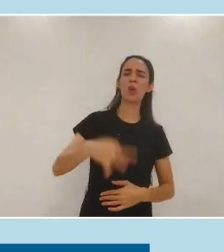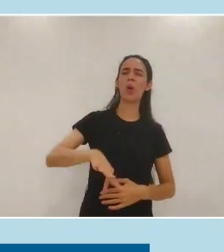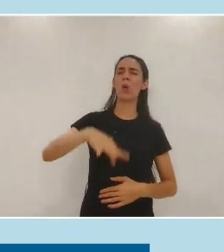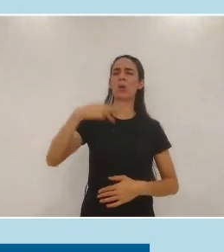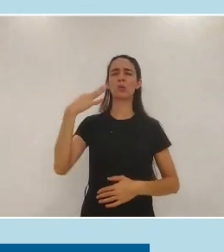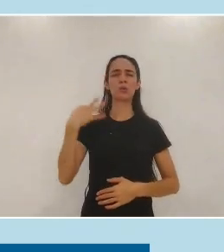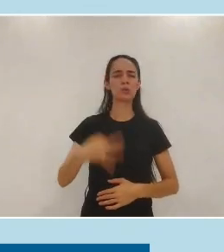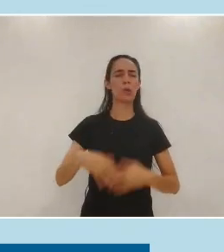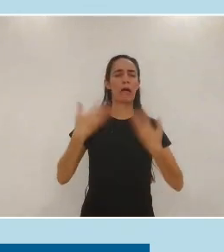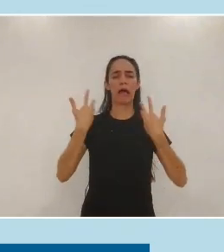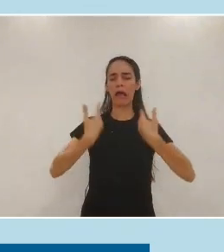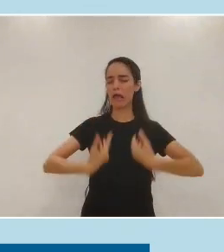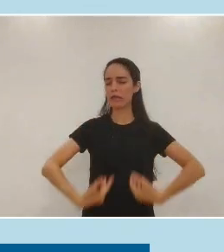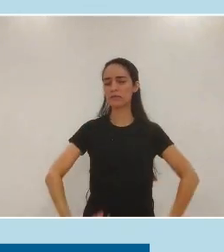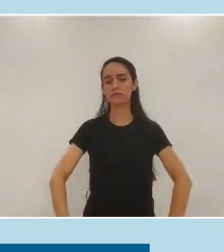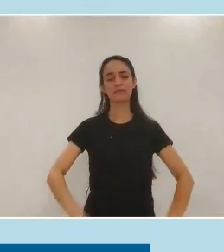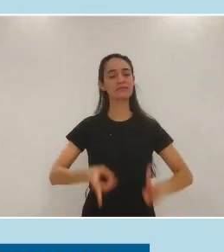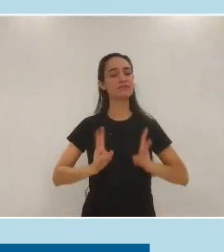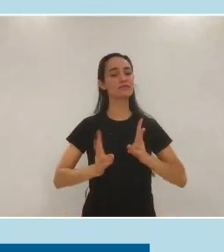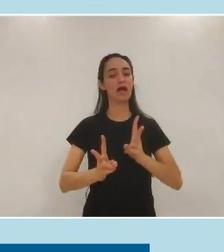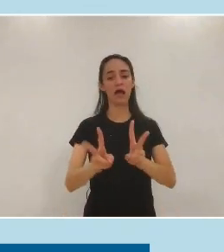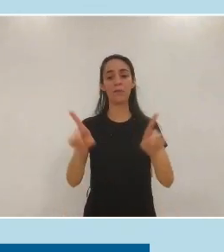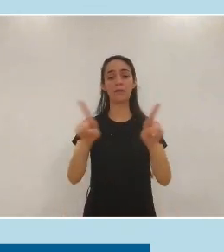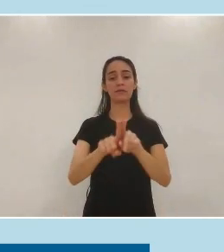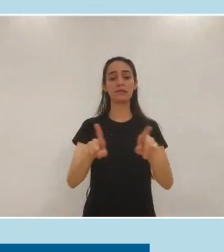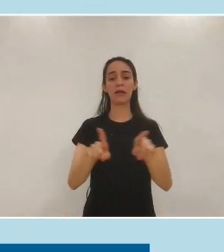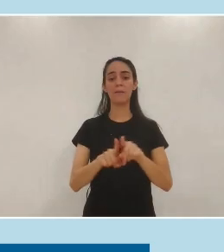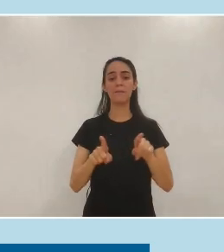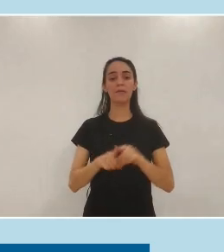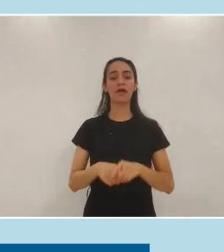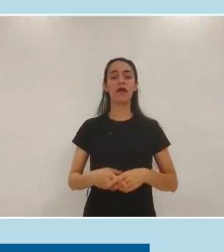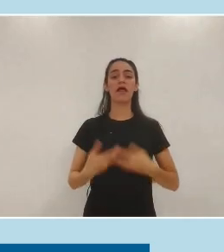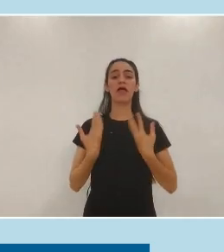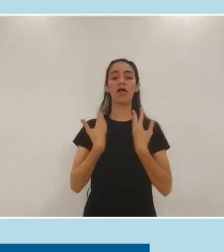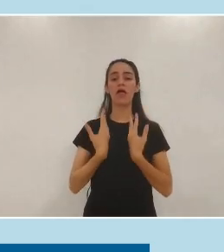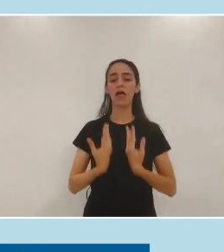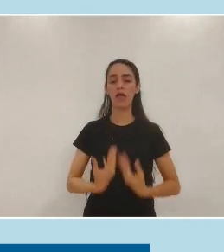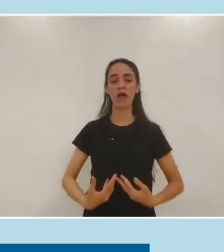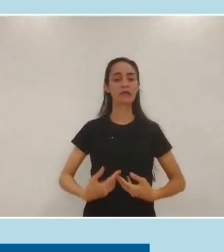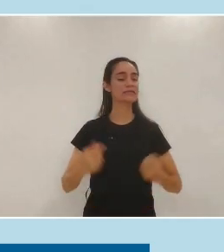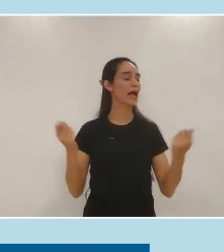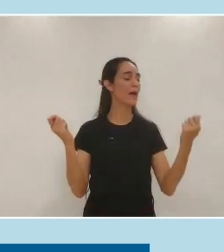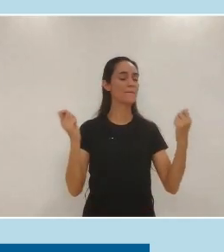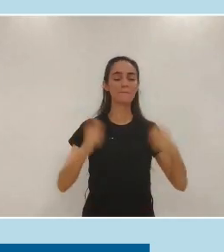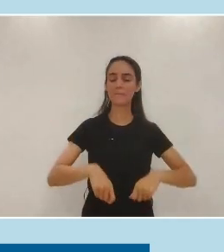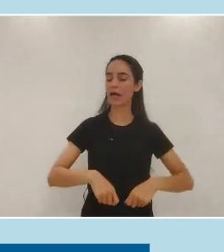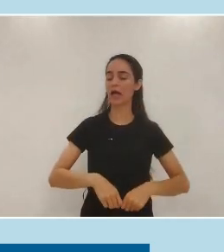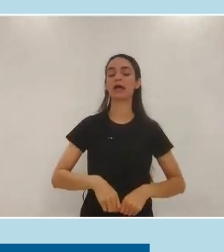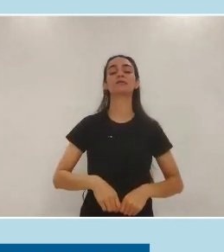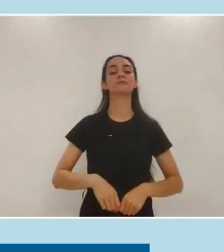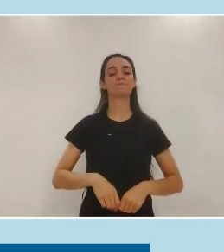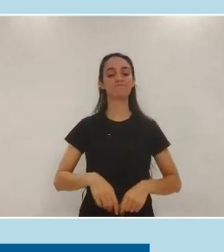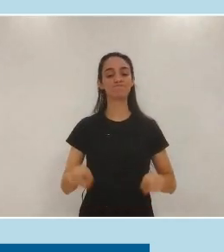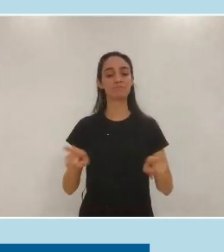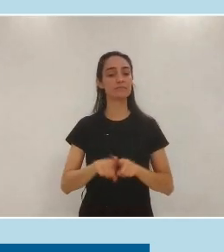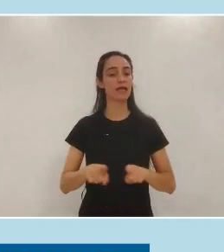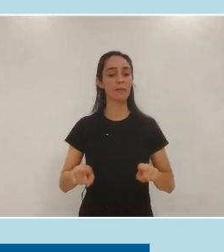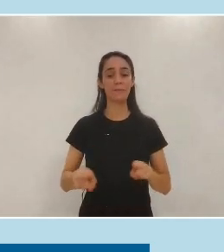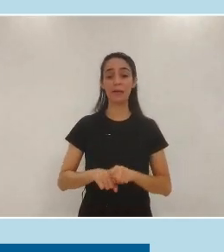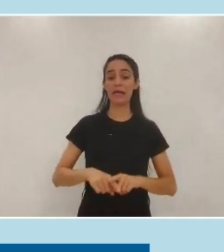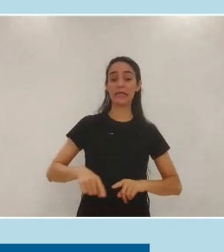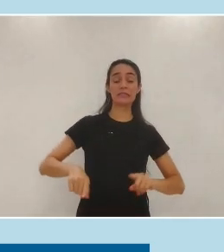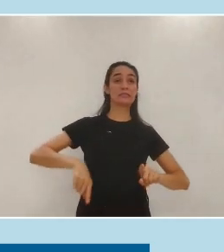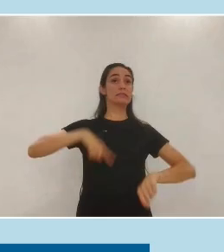fadiga incapacitante, a desautonomia, crises sensoriais,